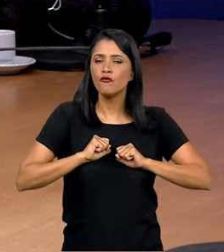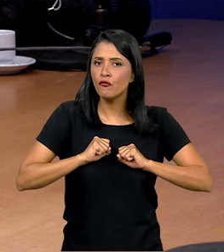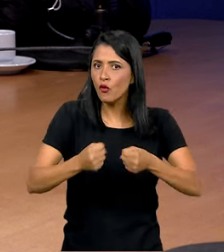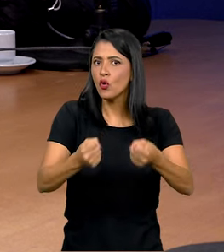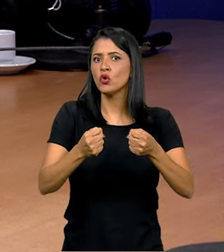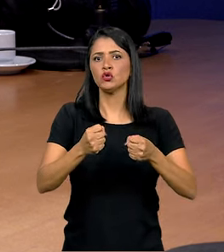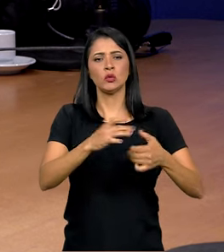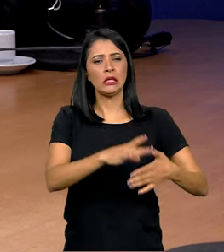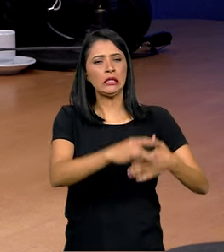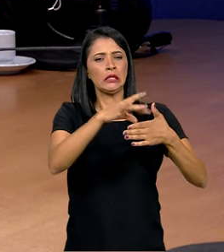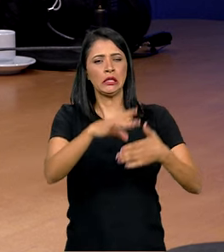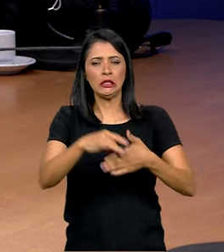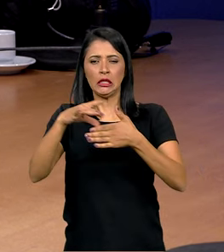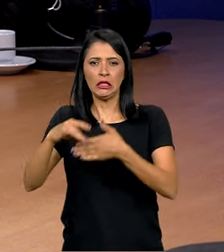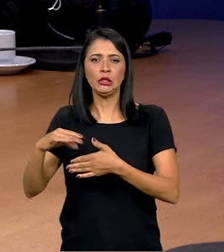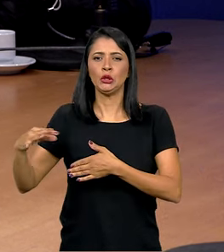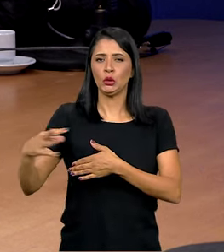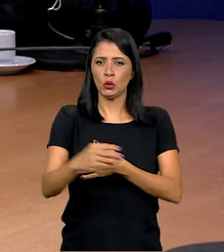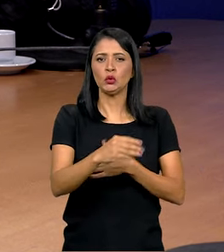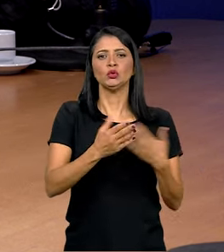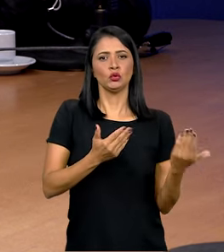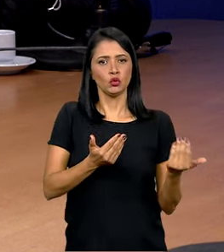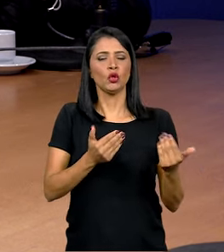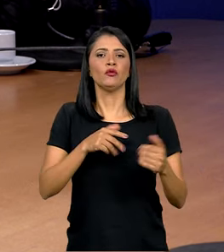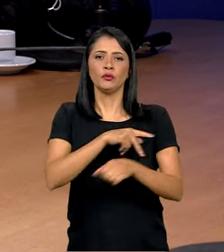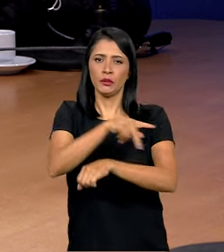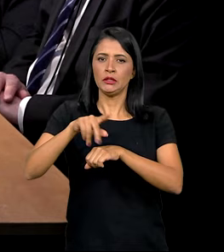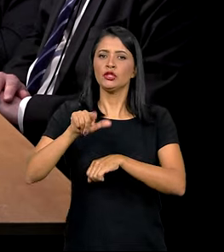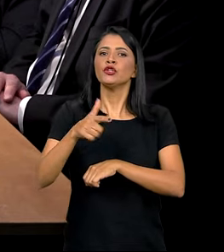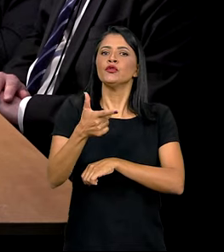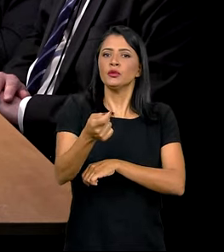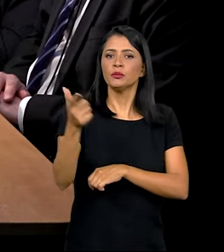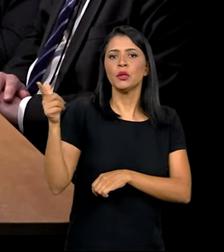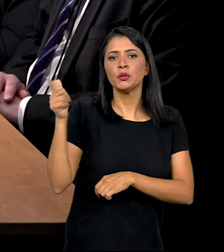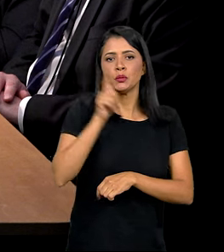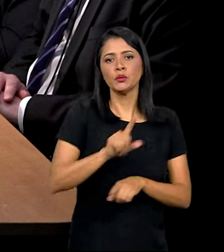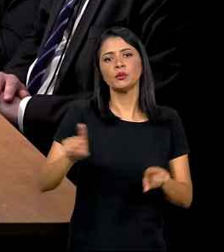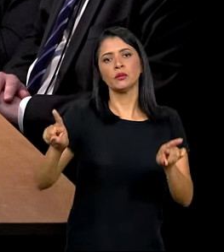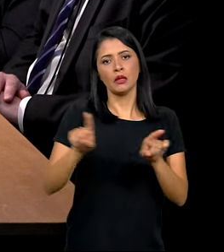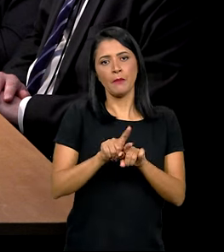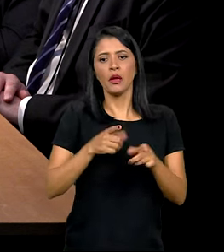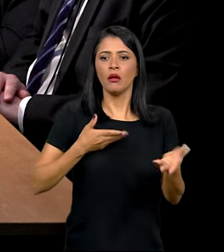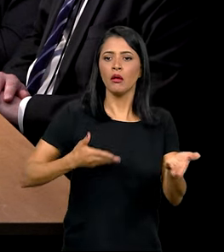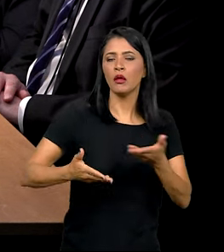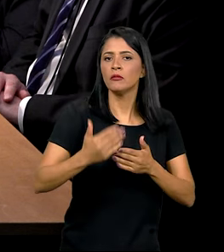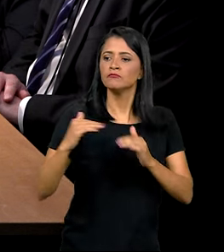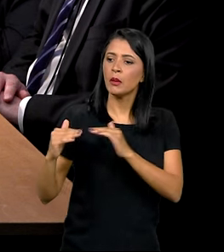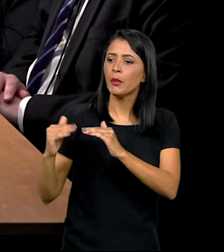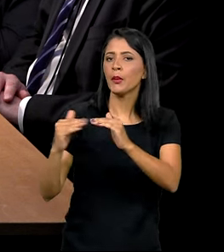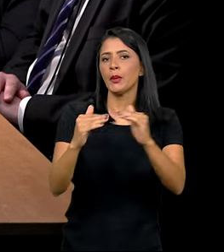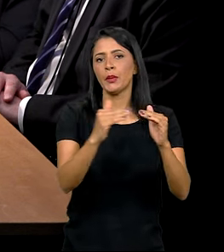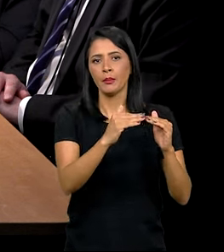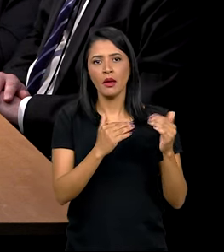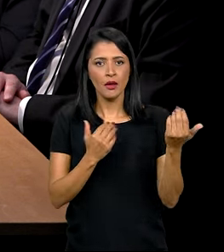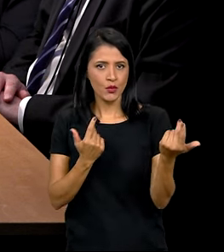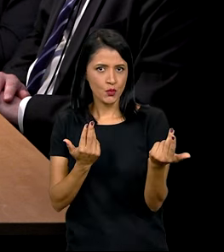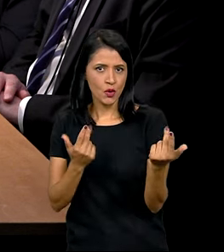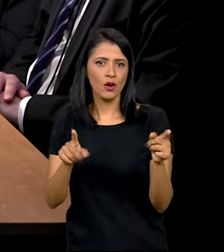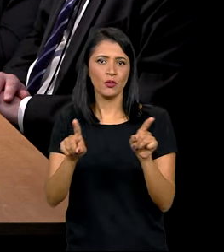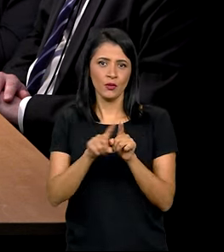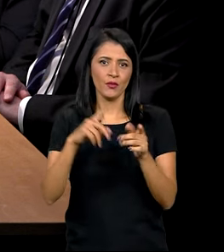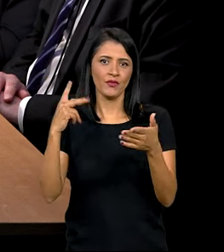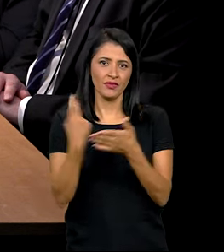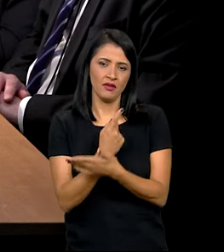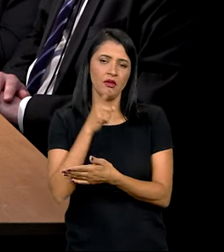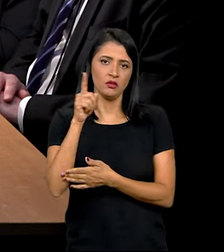muito o esforço de todas as lideran jovens dos países G20 para que a gente conseguisse também alcançar o Consenso nisso e assim